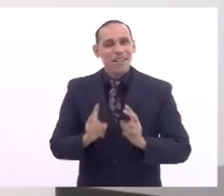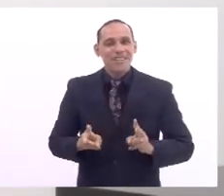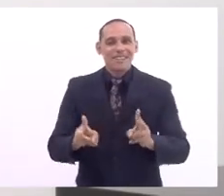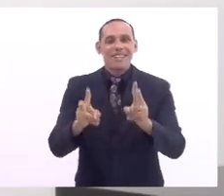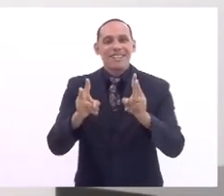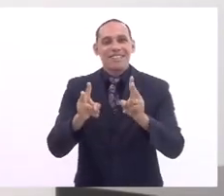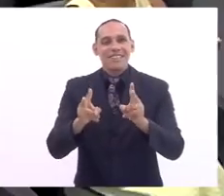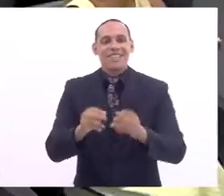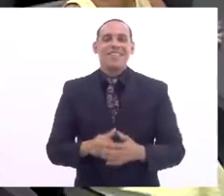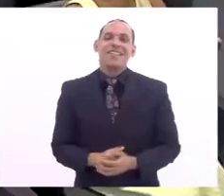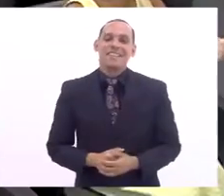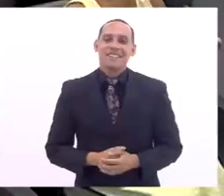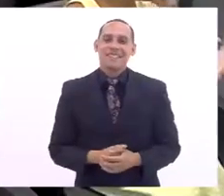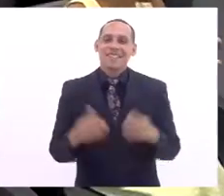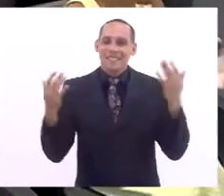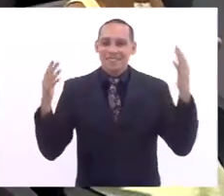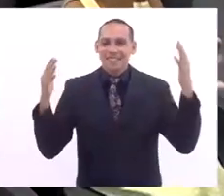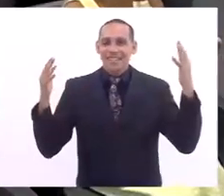caminhada